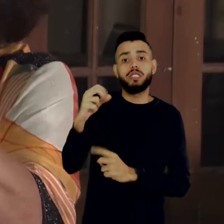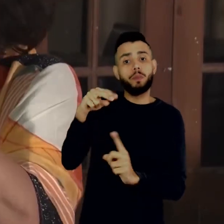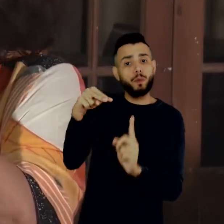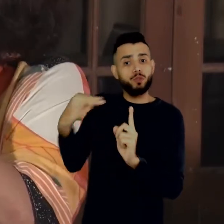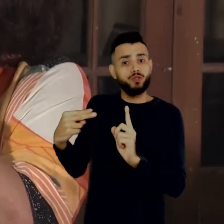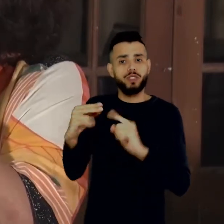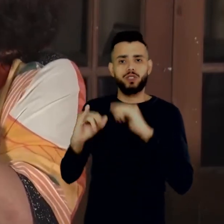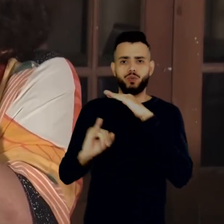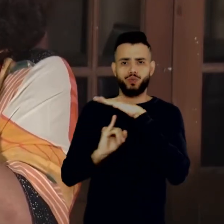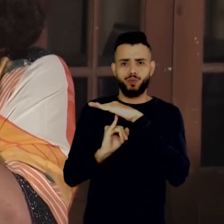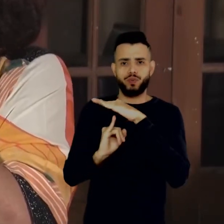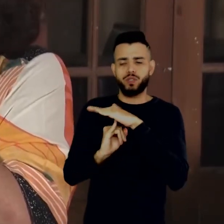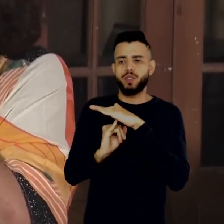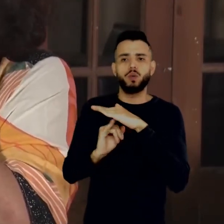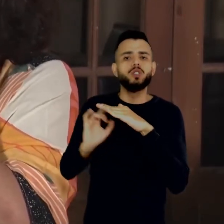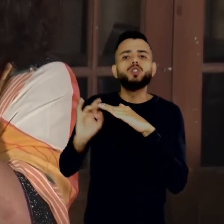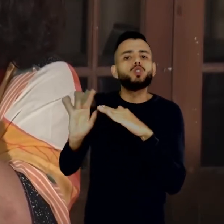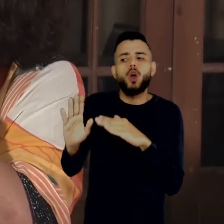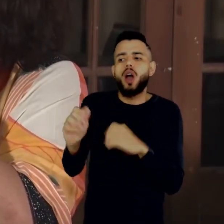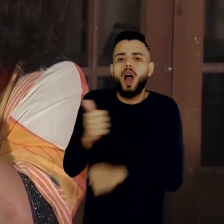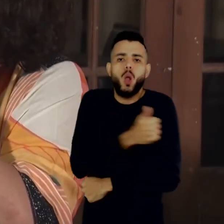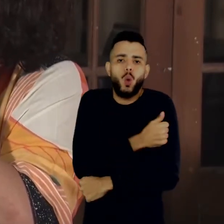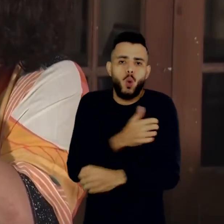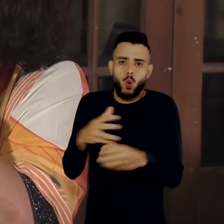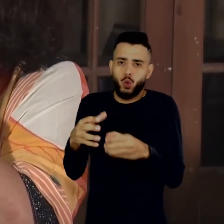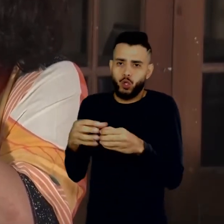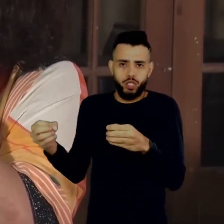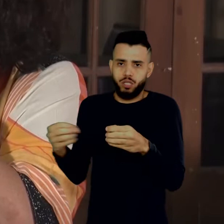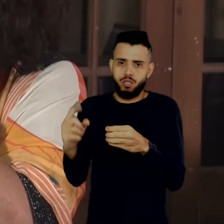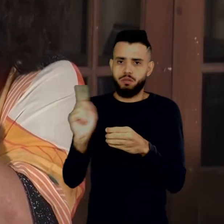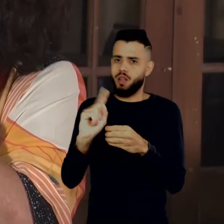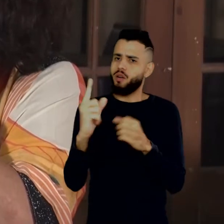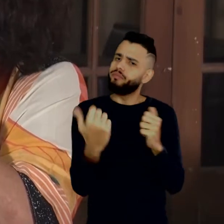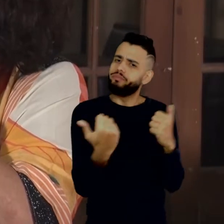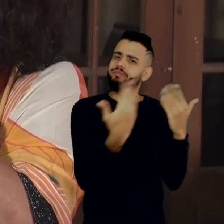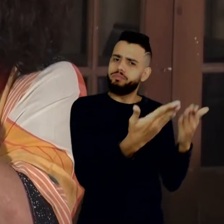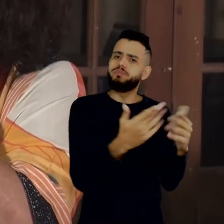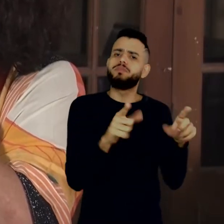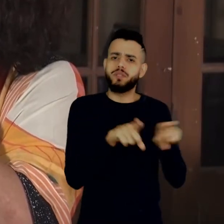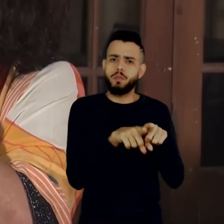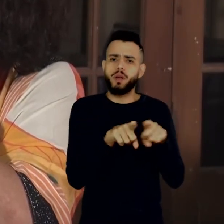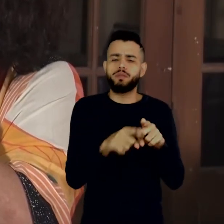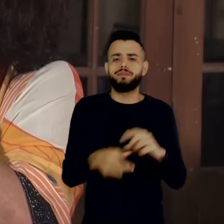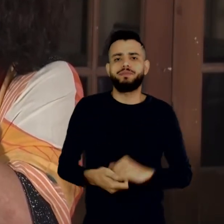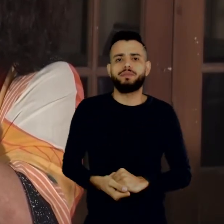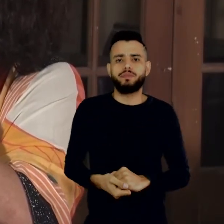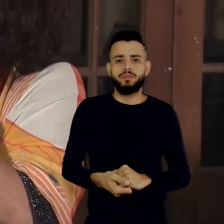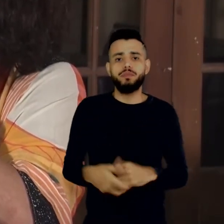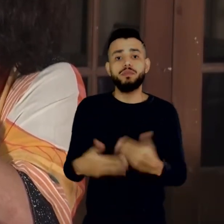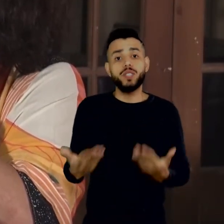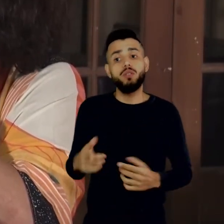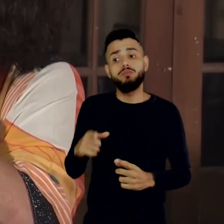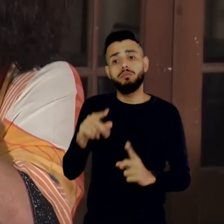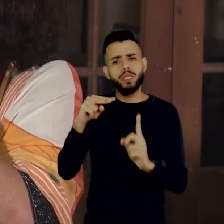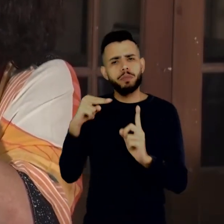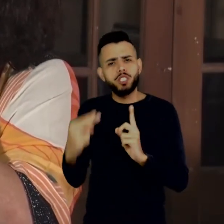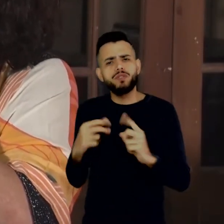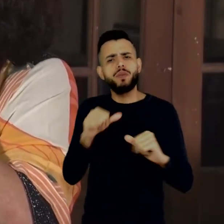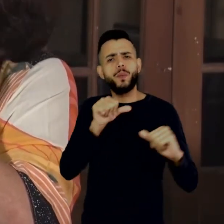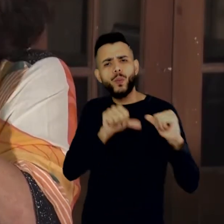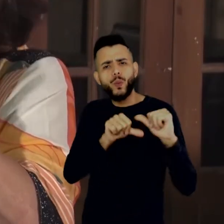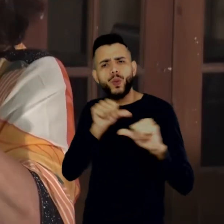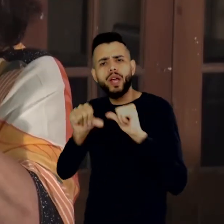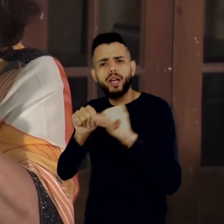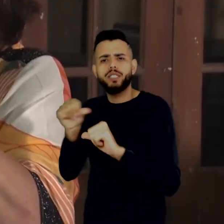para além dos estudantes cotistas. E, dentro dessa perspectiva, né, dessas mudanças,